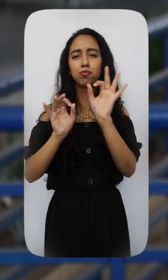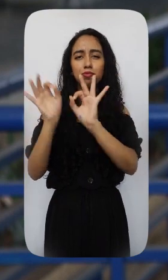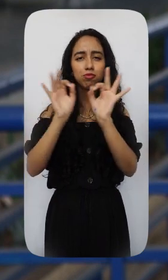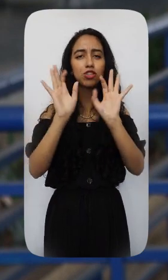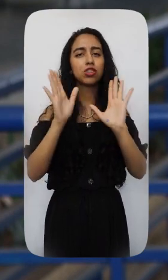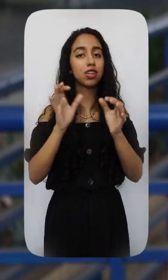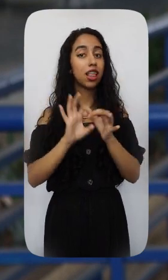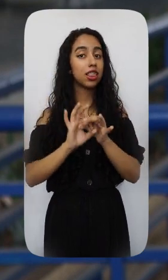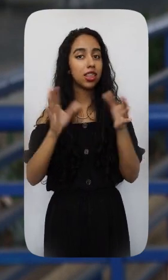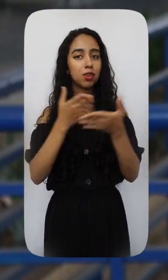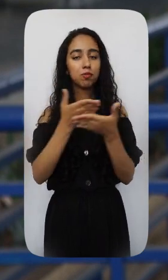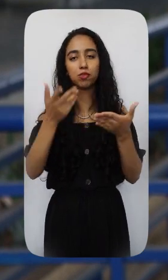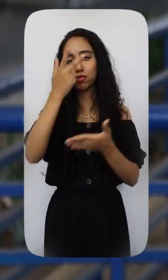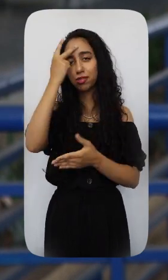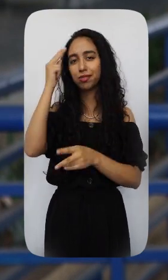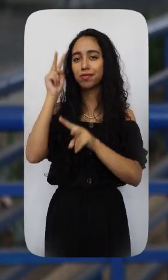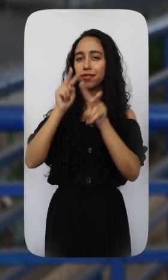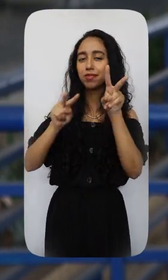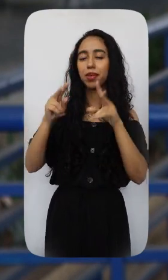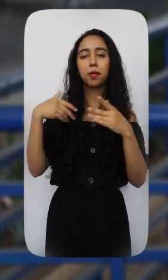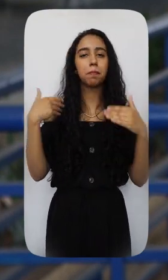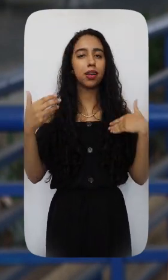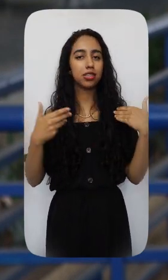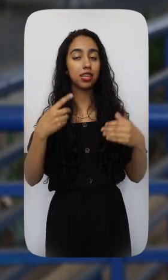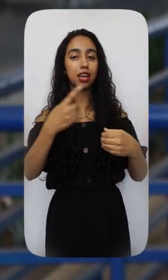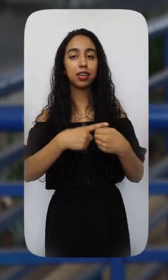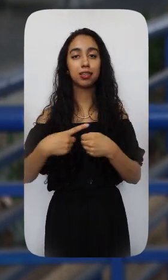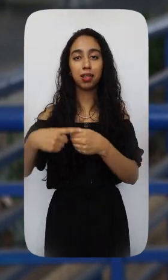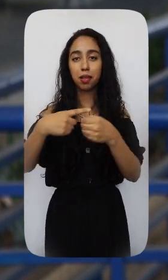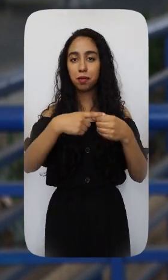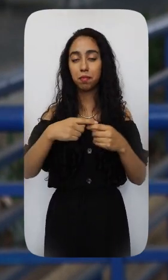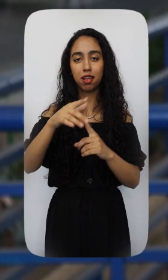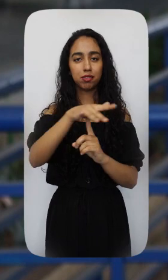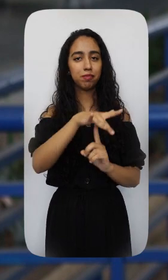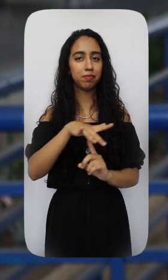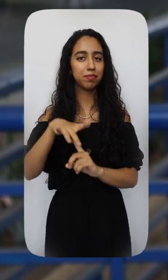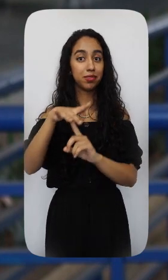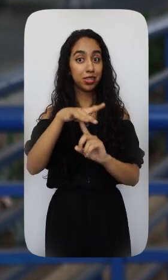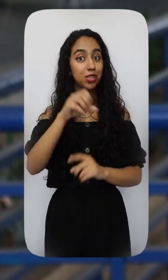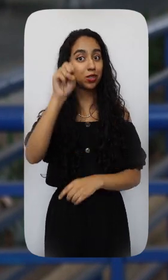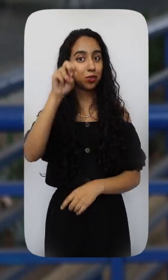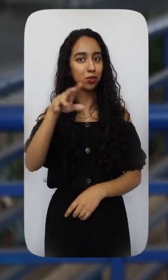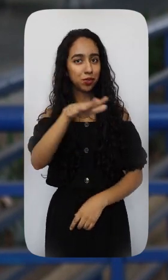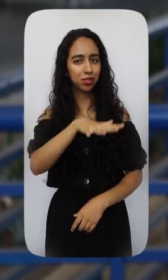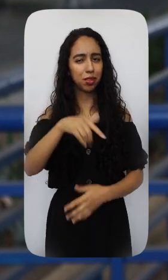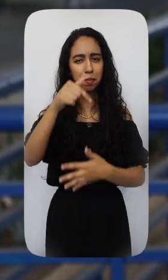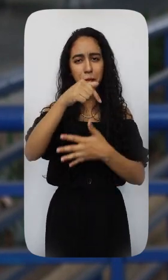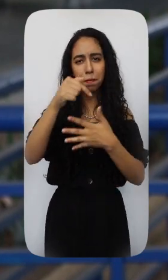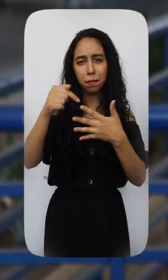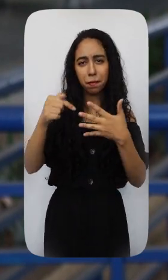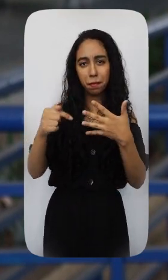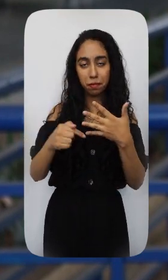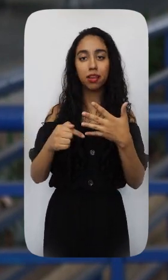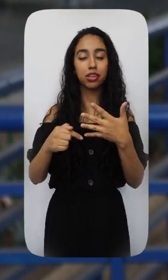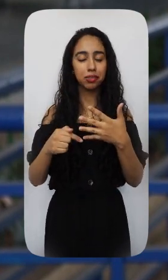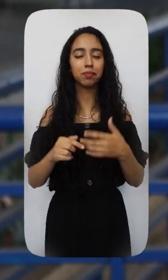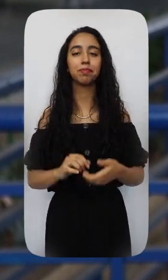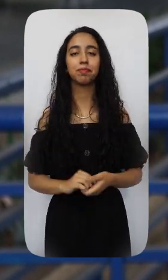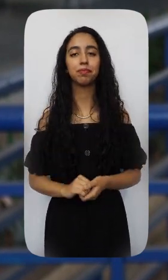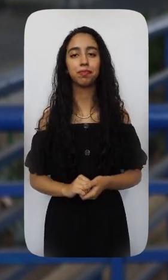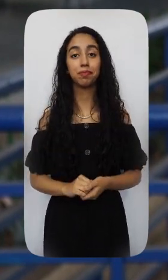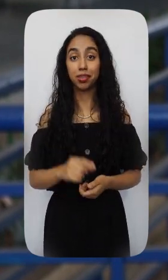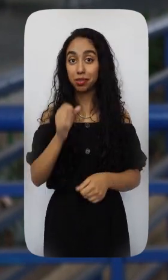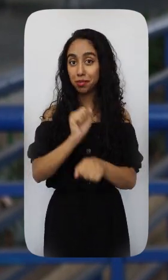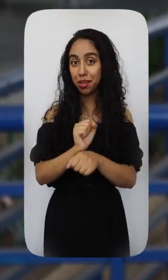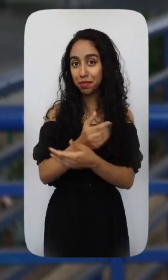semana. A decoração está disponível para apreciação na Praça João Pessoa, Praça dos Expedicionários, Passo Municipal, Trevo Dona